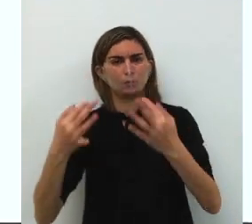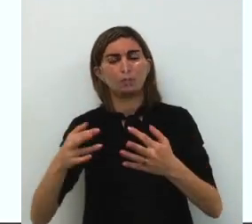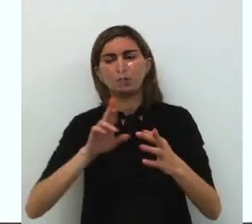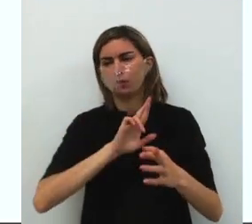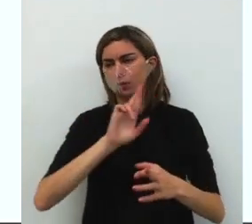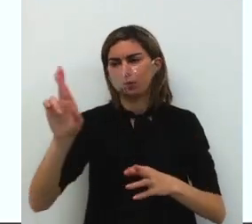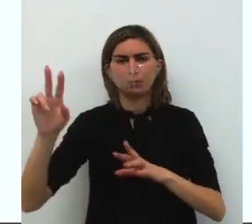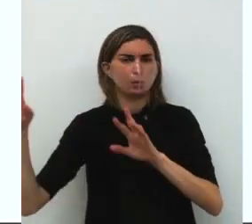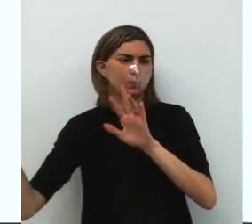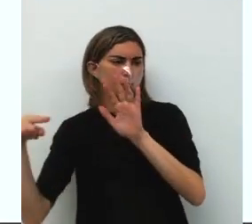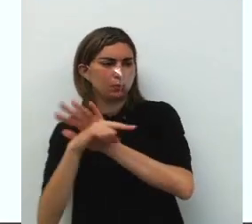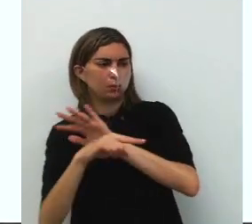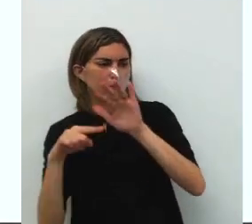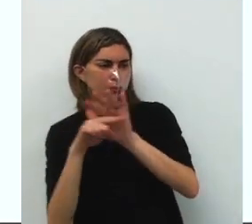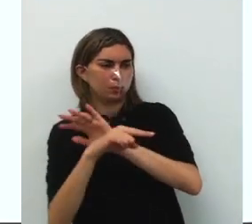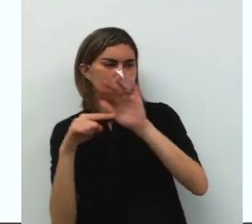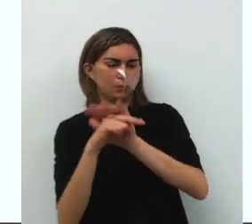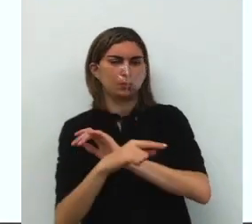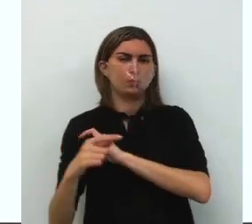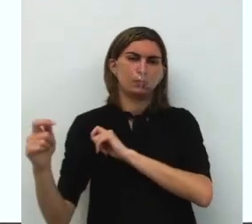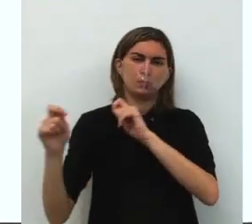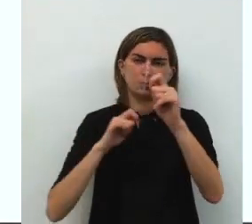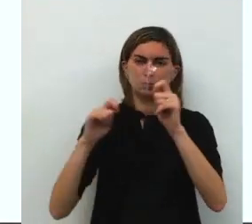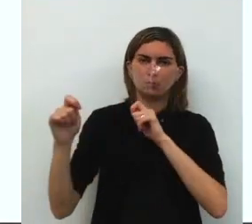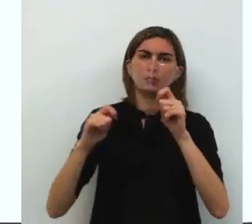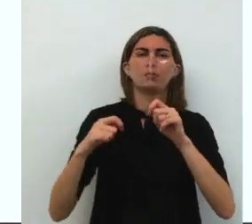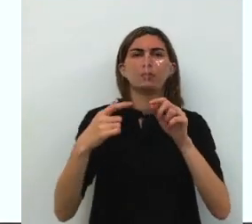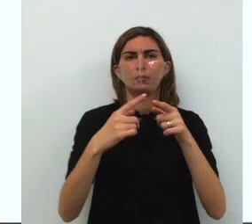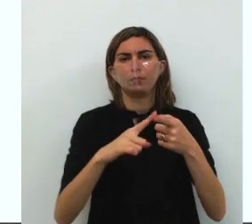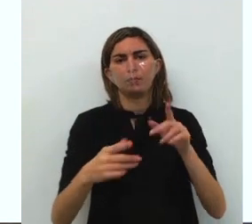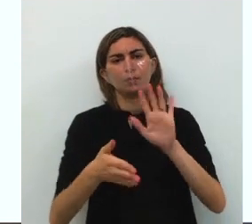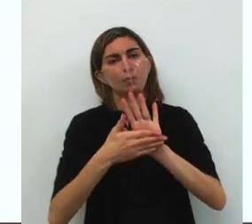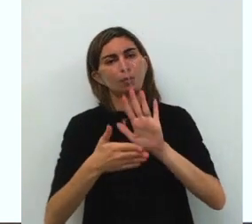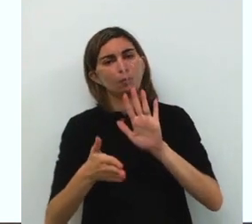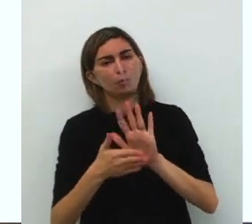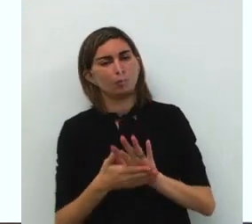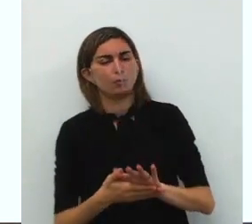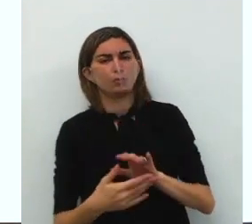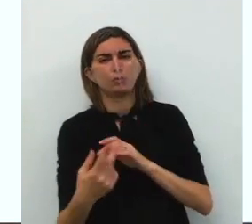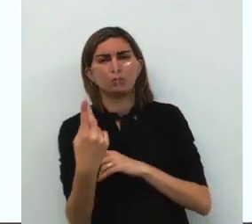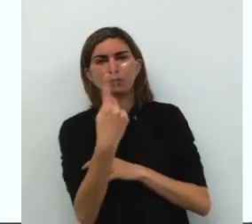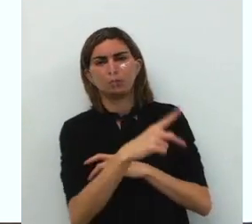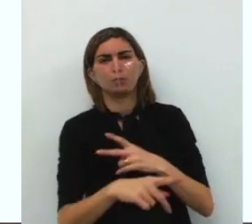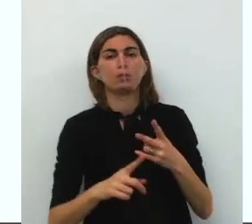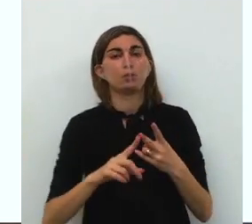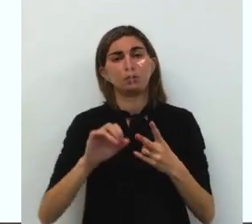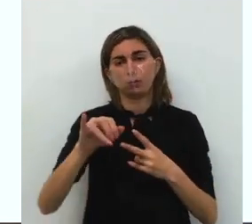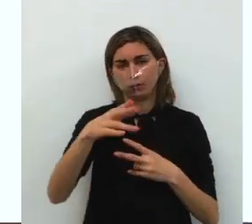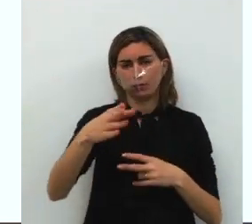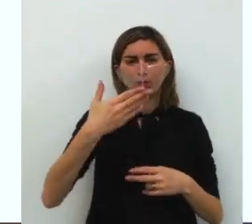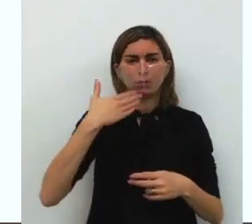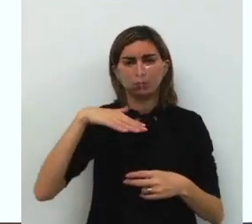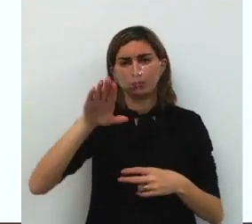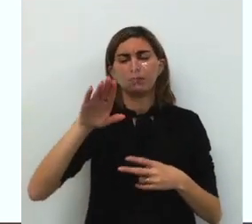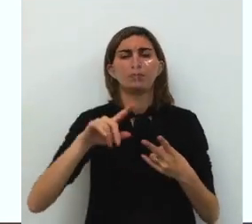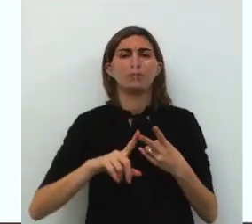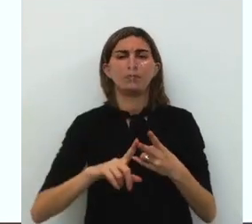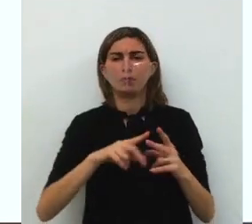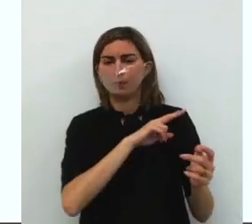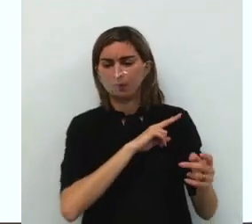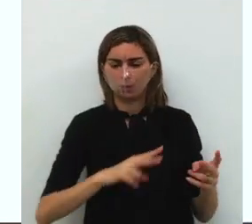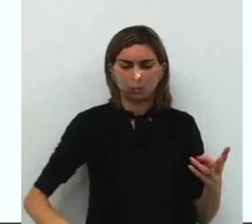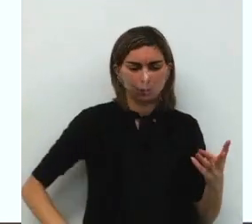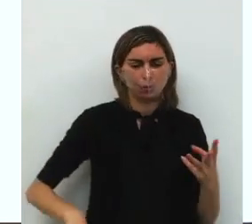o quê? Responder a perguntas que elas têm a ver com as propostas dele. Se você assumir